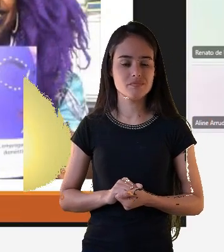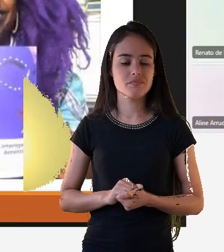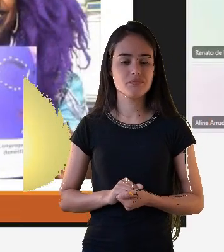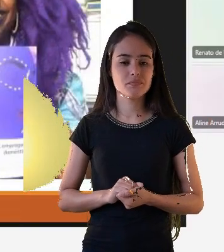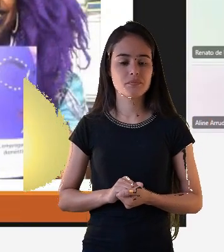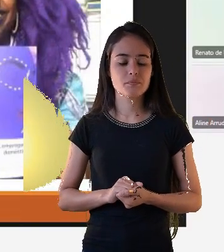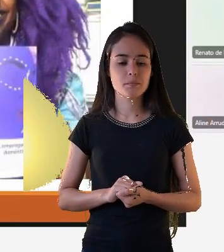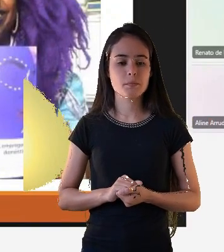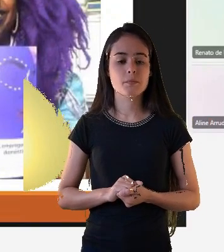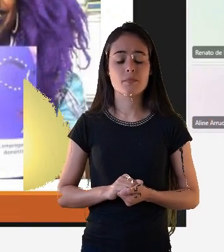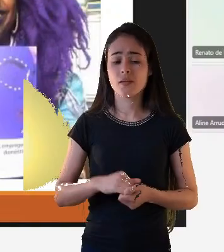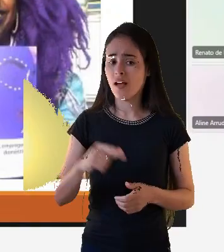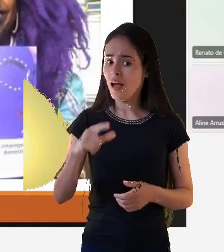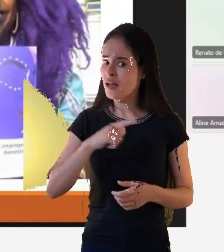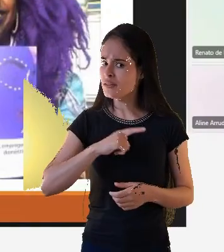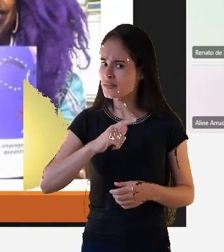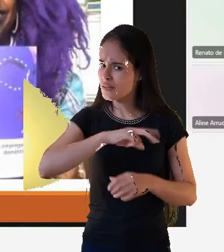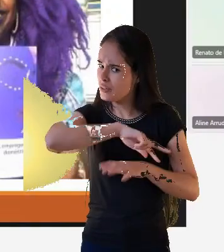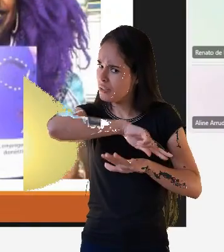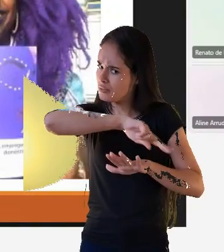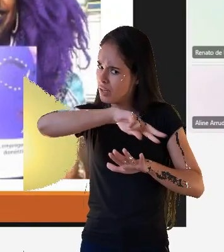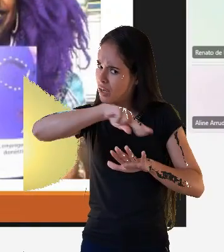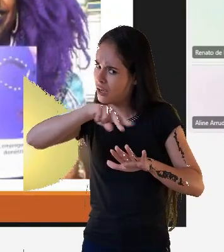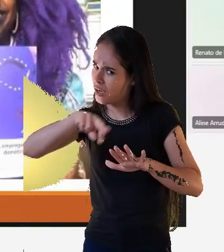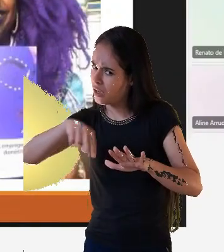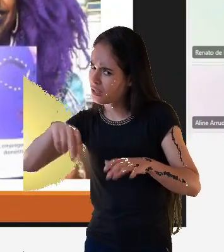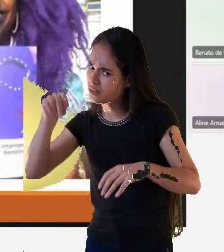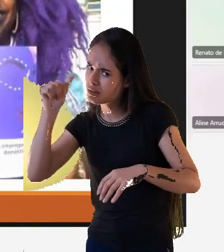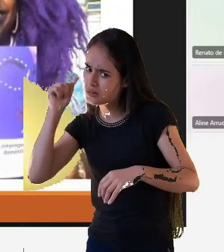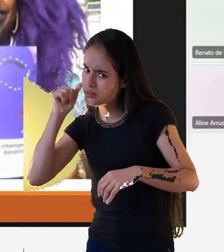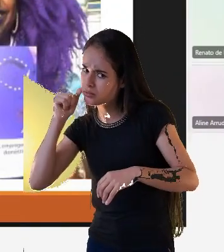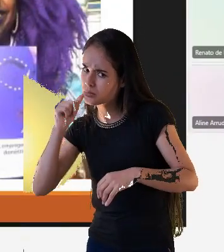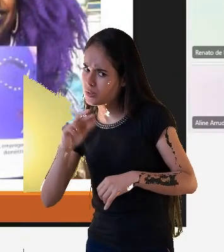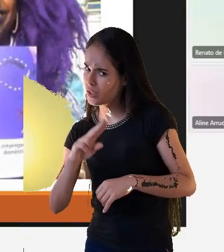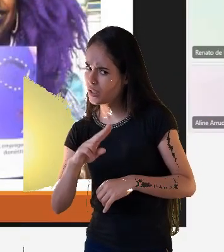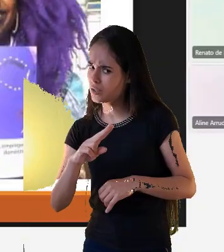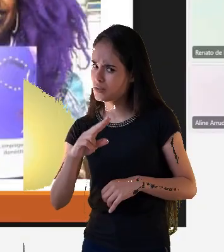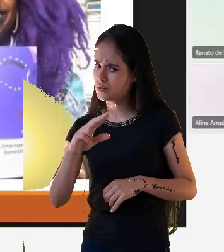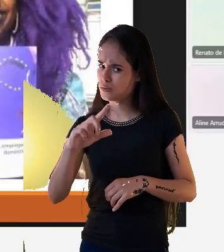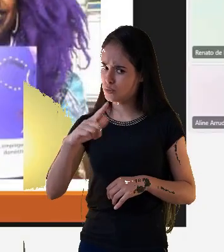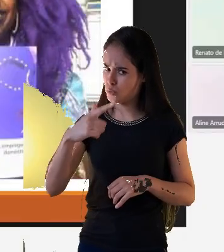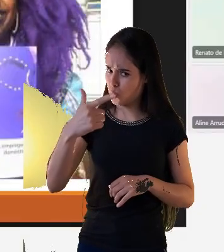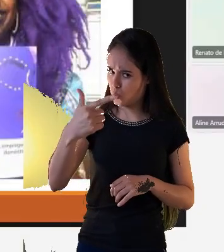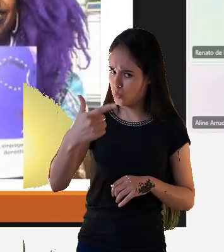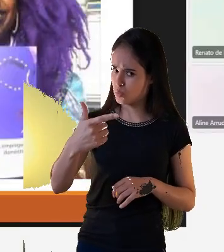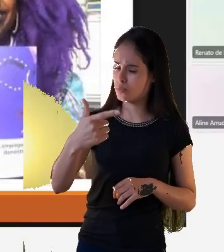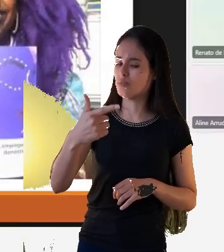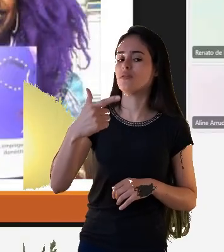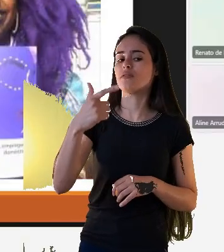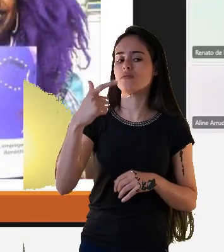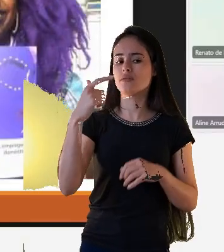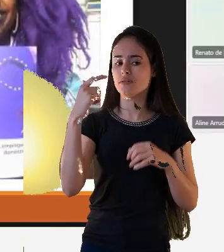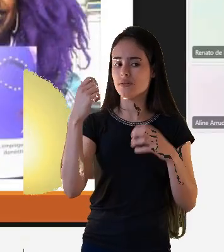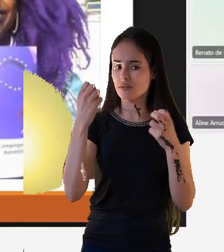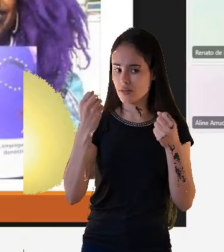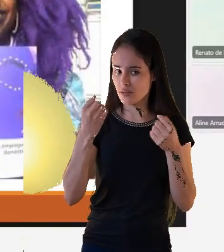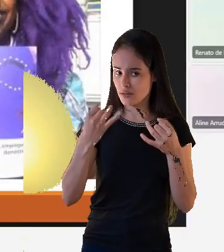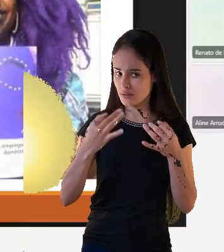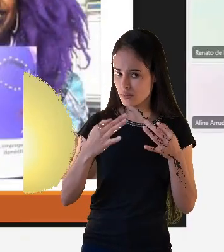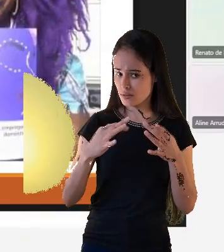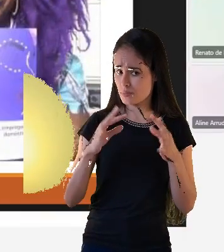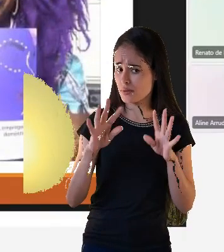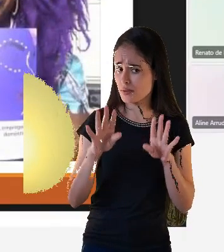a Preta, mas tem várias outras também hoje no Instagram que fazem esse trabalho, assim, né?